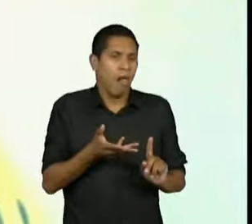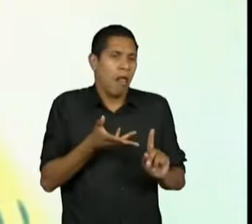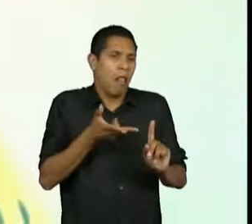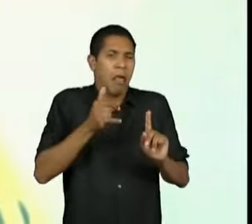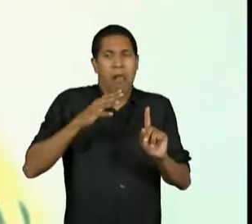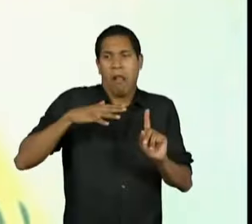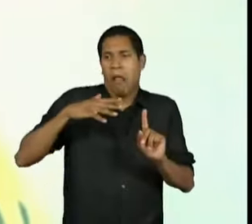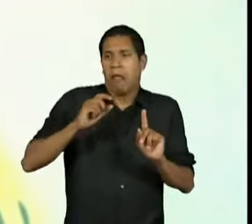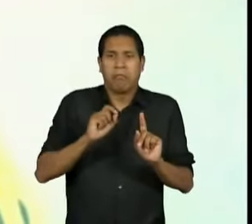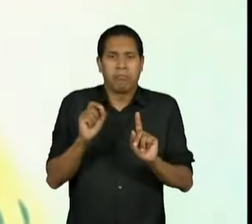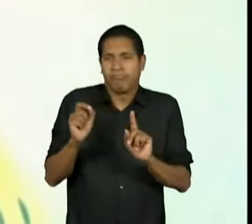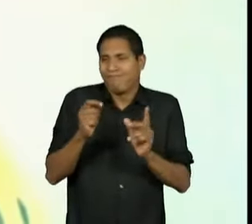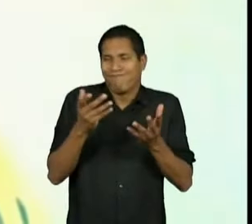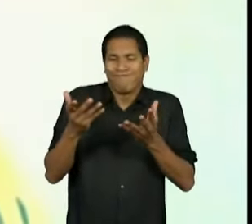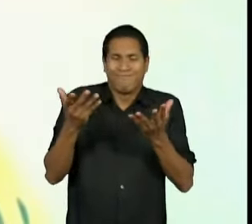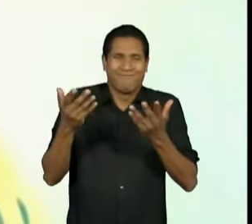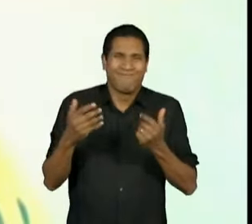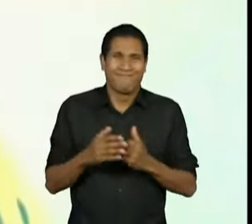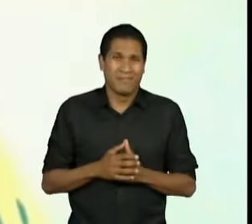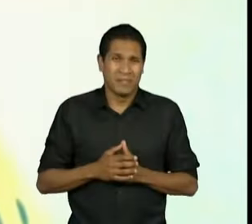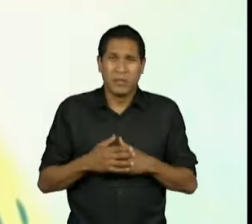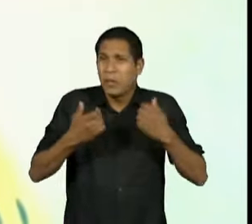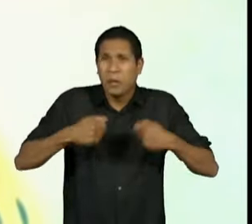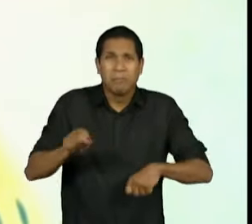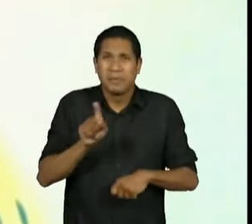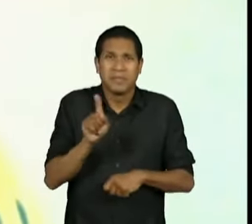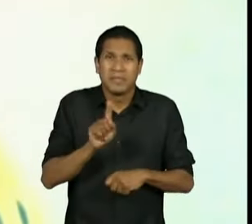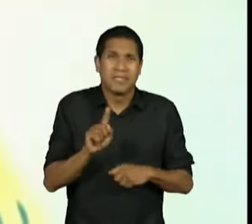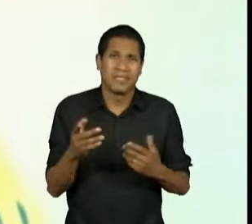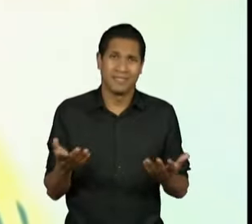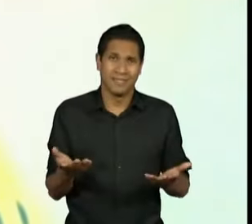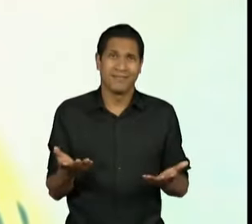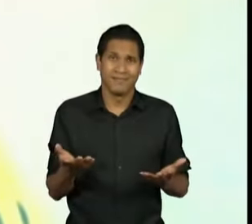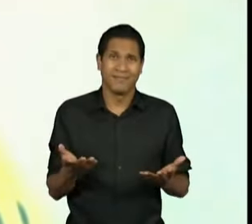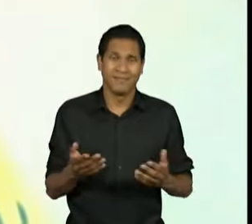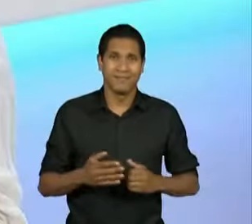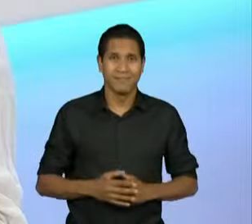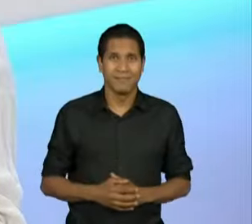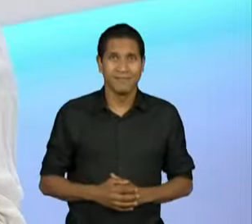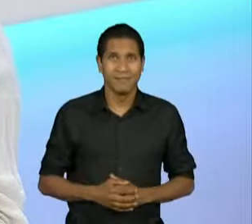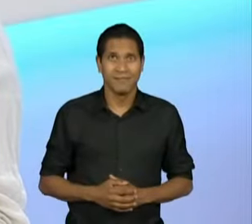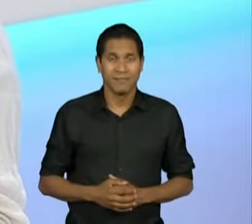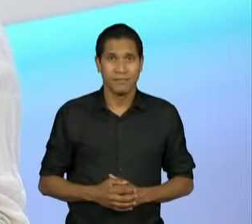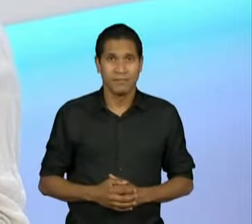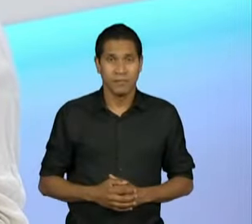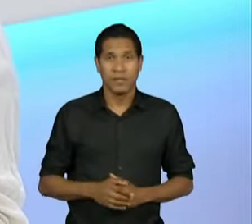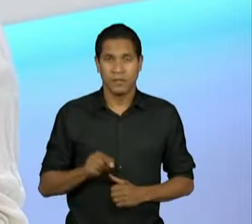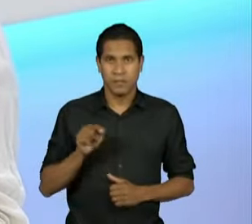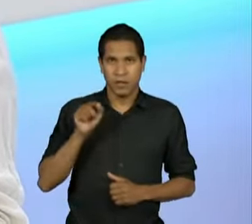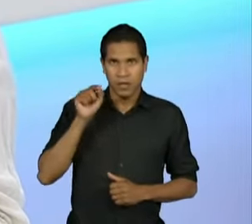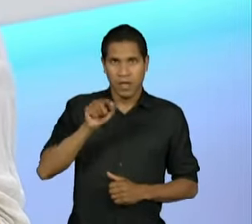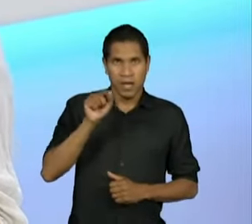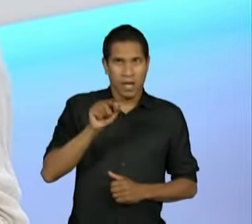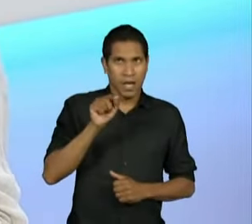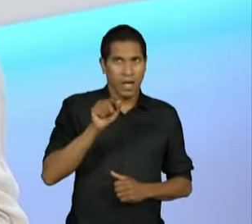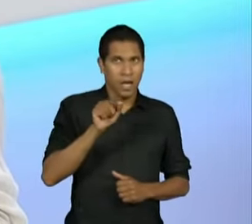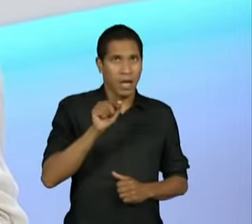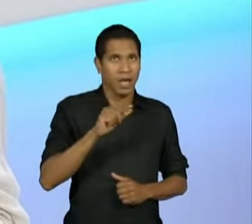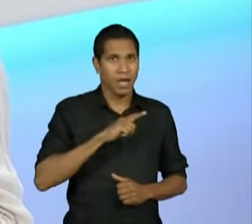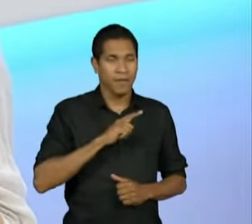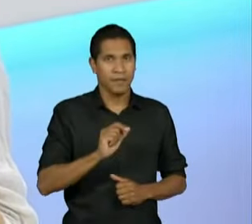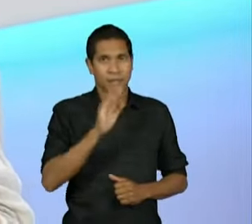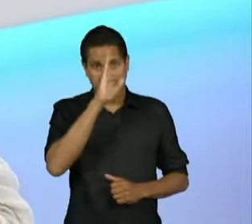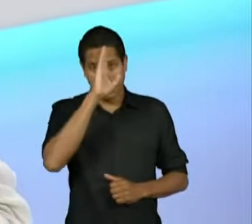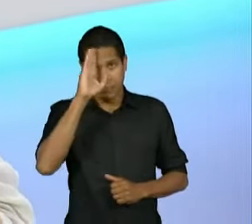sejam muito. Diga e depois muito eu faço úteis, pra... né? Ou necessários. Nesse episódio da academia, você recebeu contatos